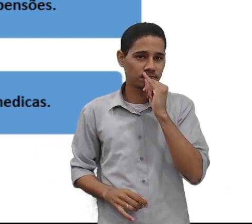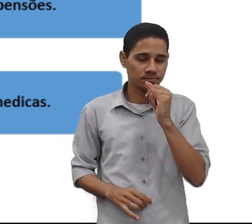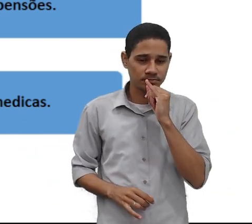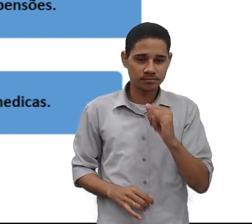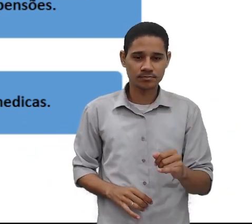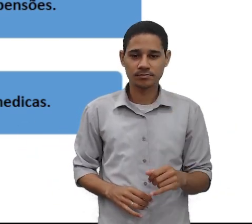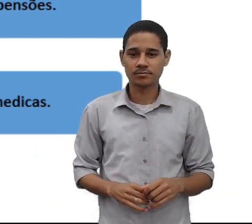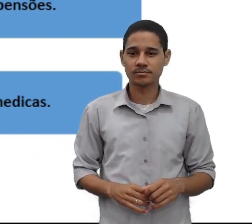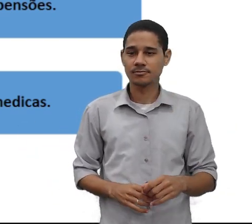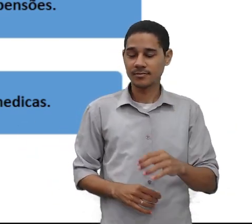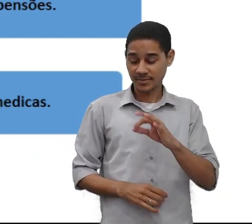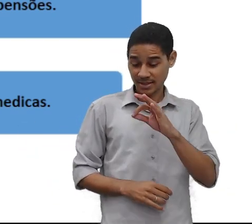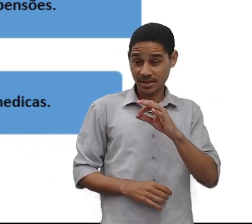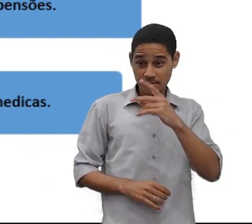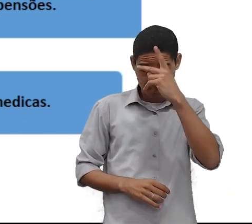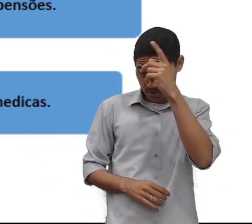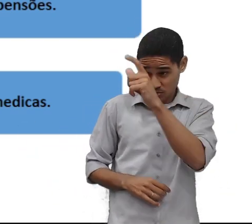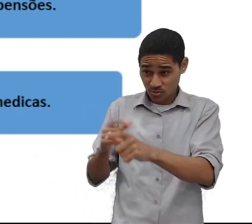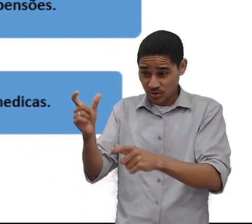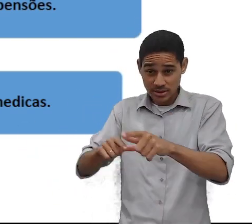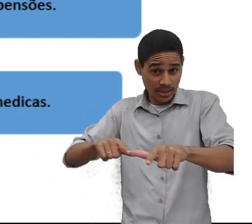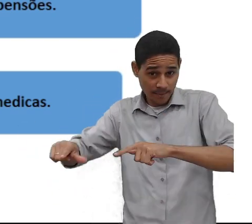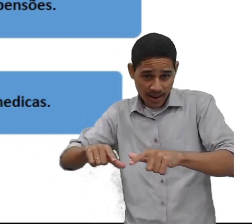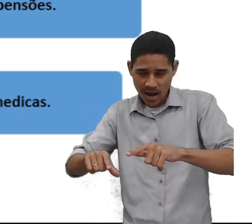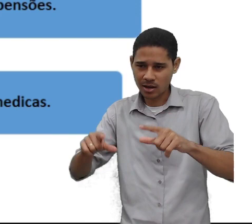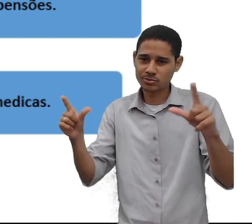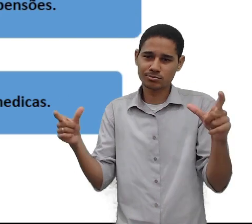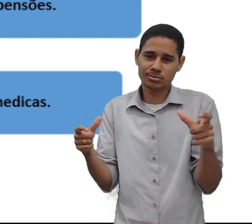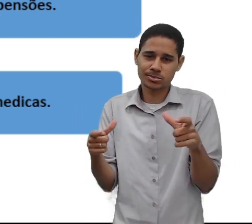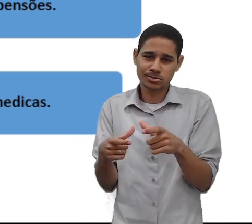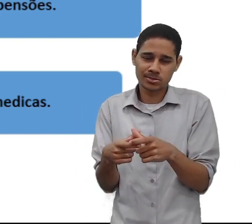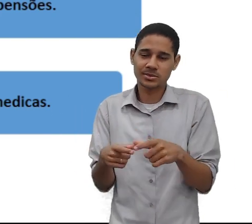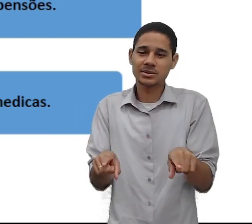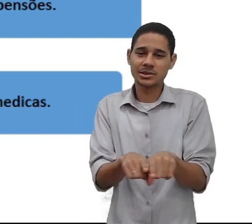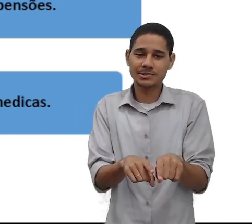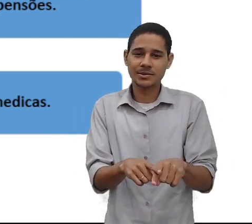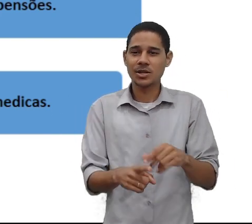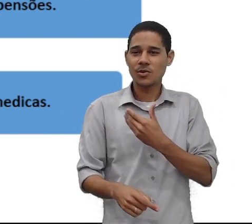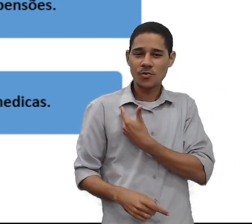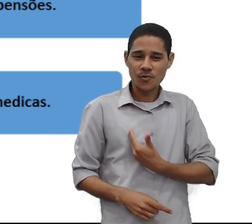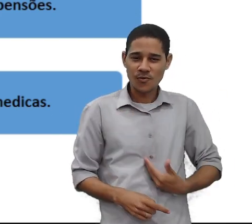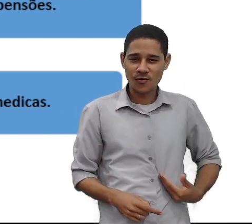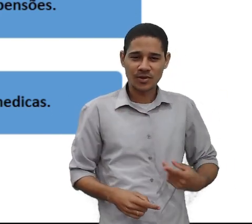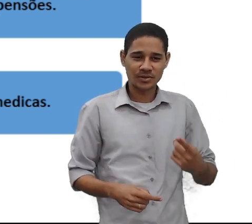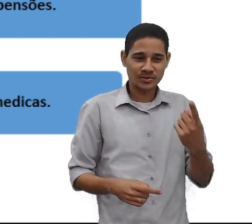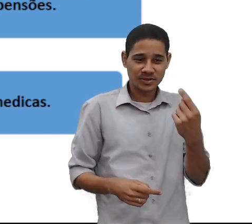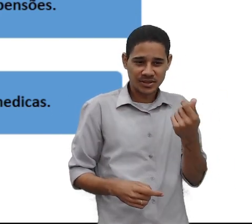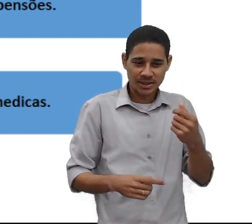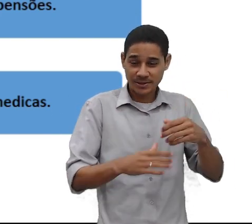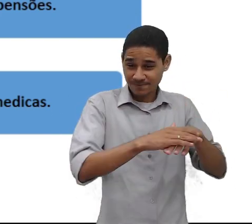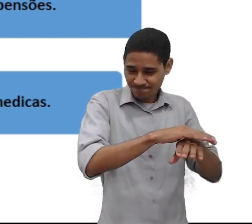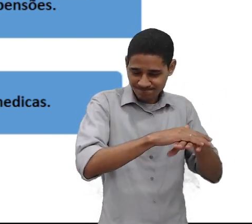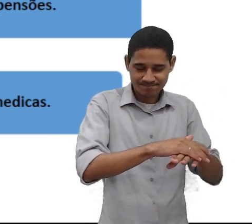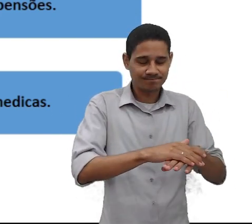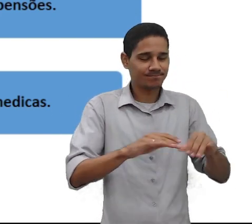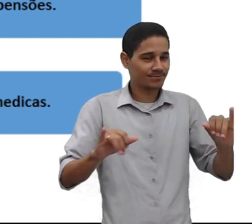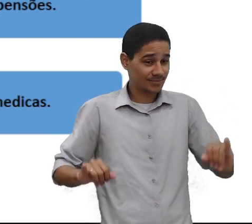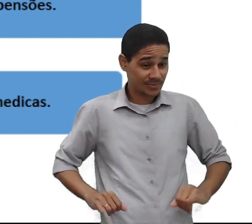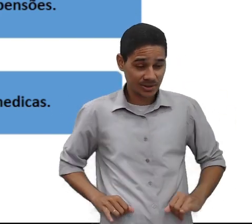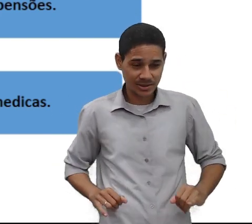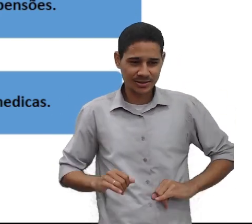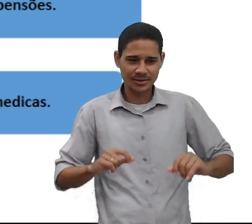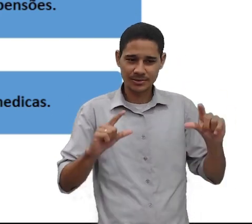população economicamente ativa, sobrecarga nos cofres públicos, pagamentos de